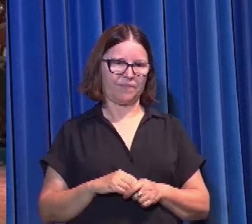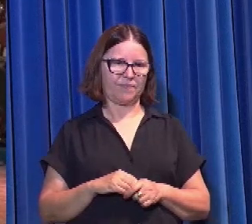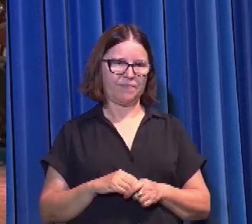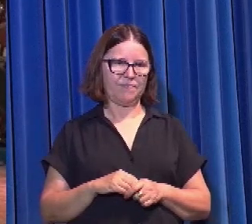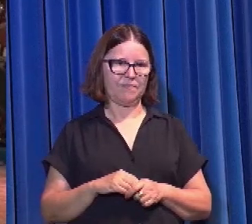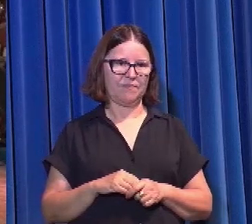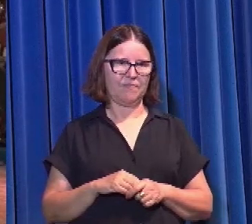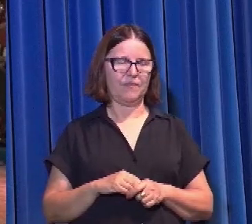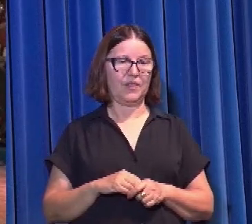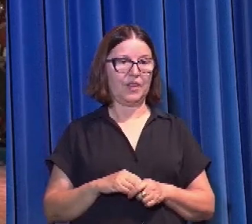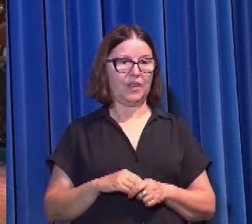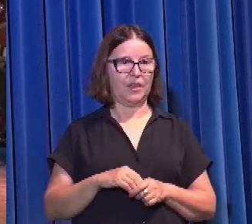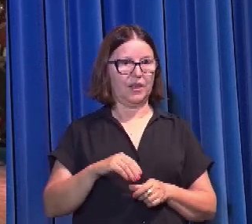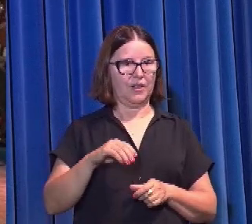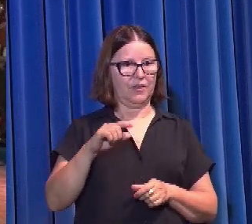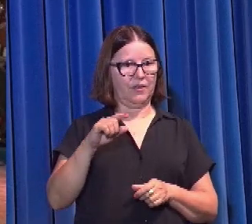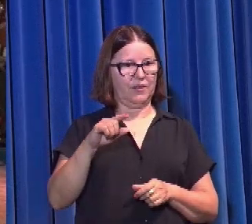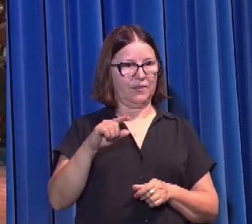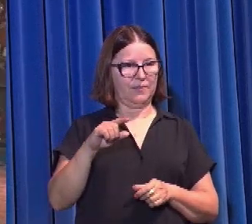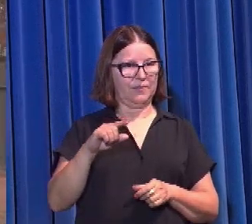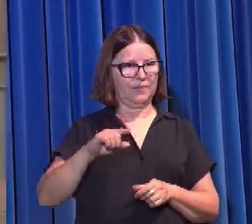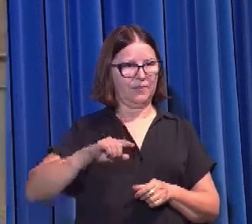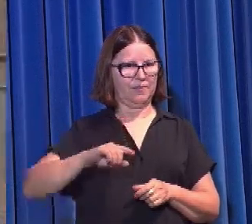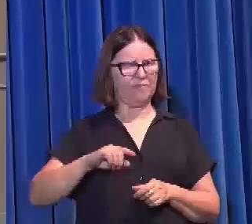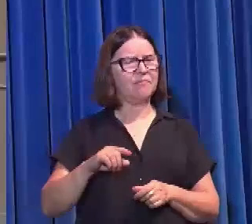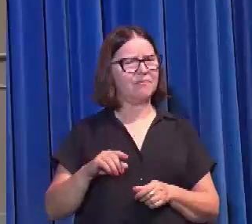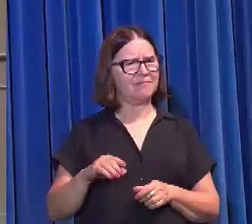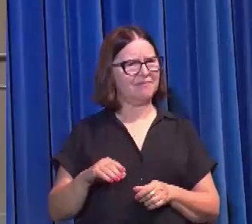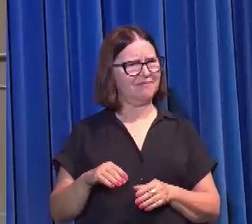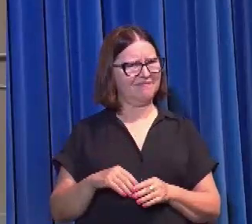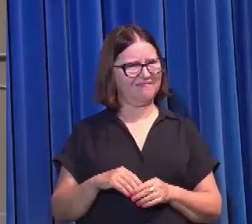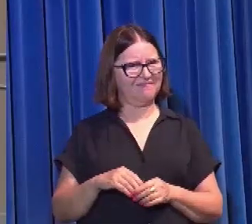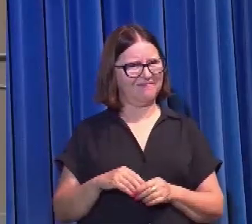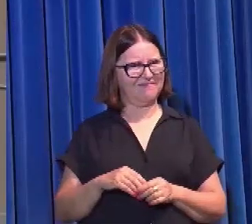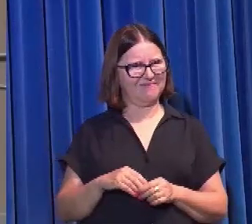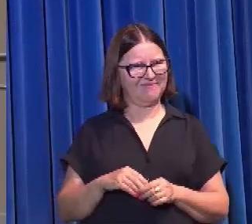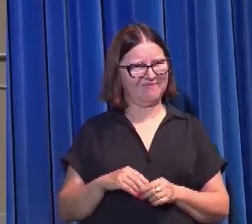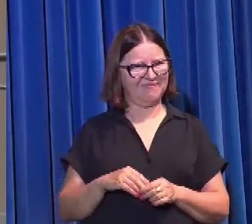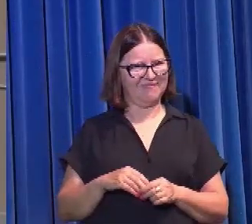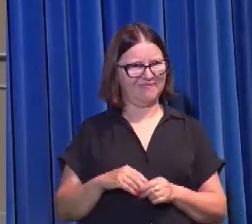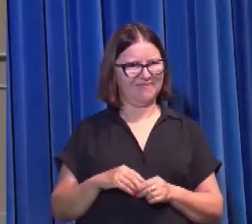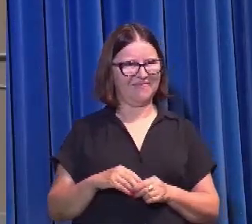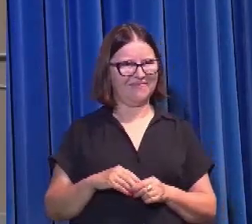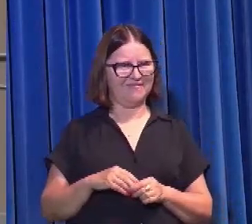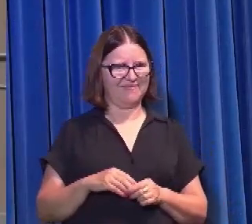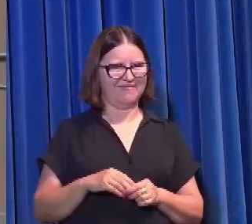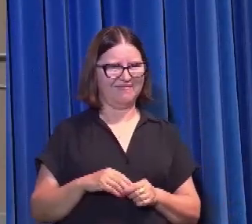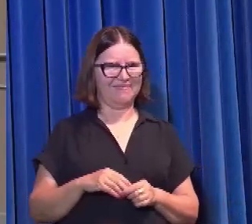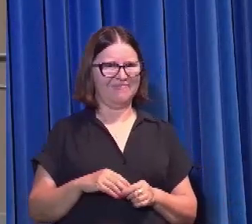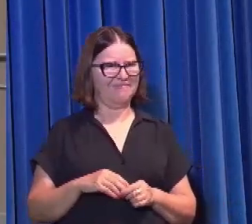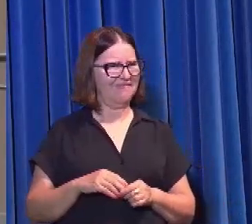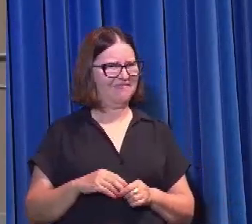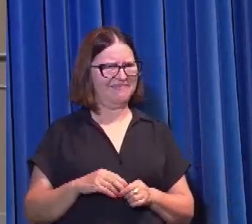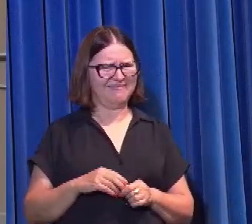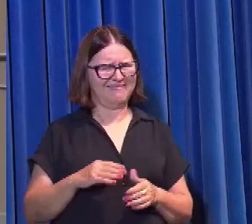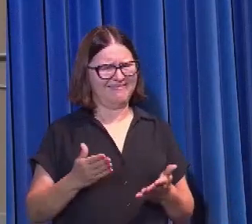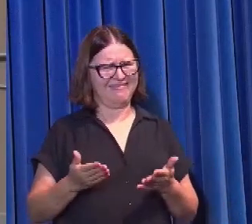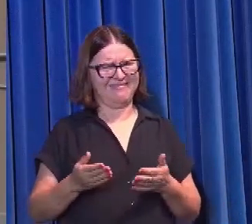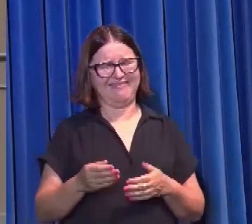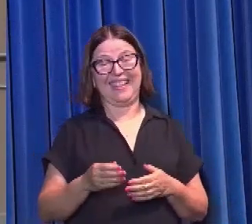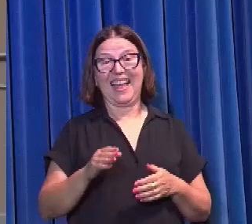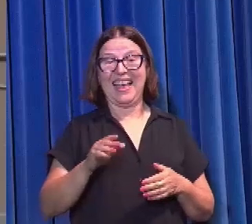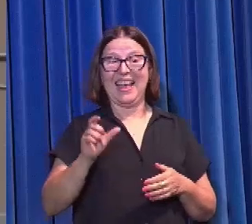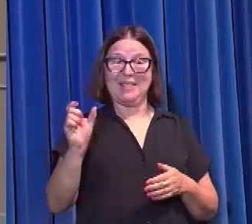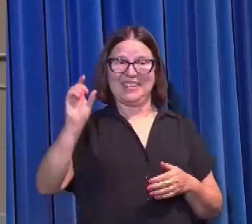Aliás, você tem dois. Tem um dom que é comum a todos. Você lembra o que diz a palavra? Pela graça